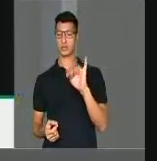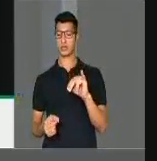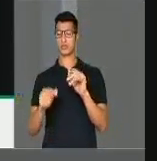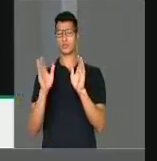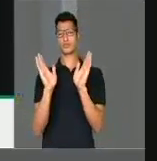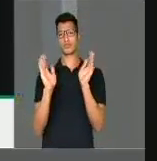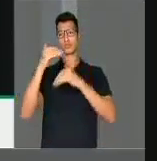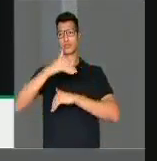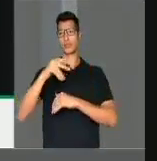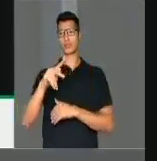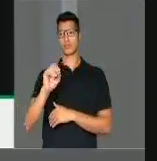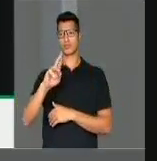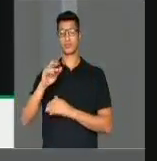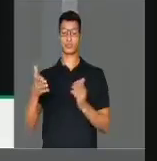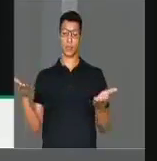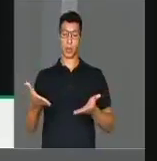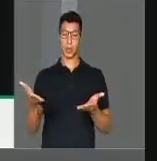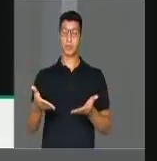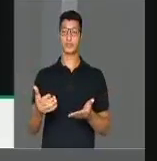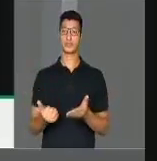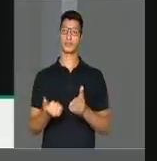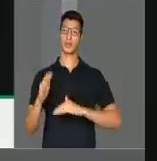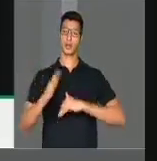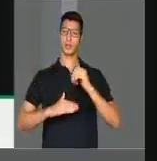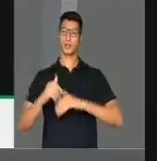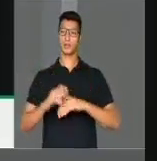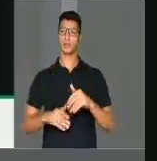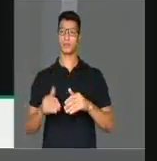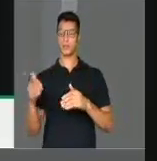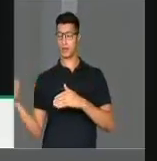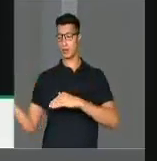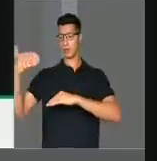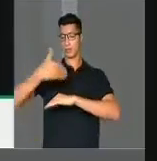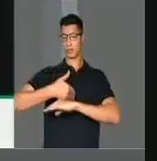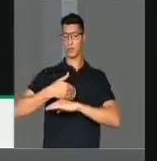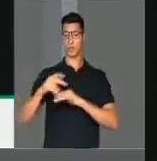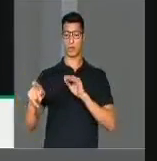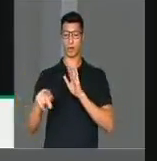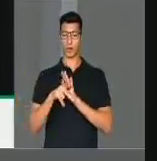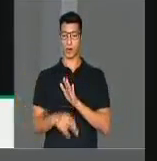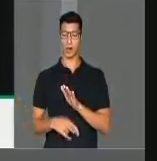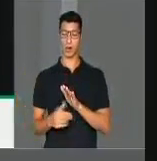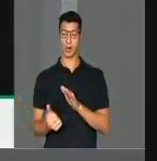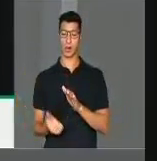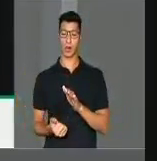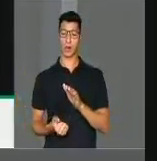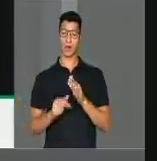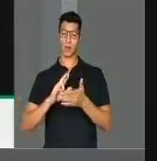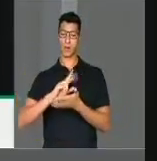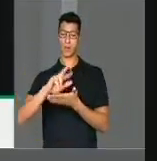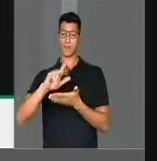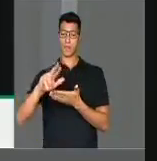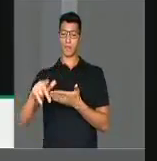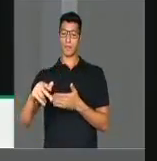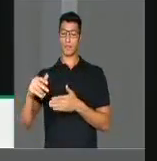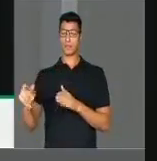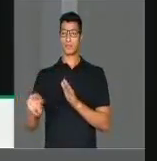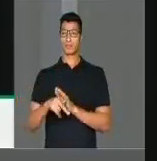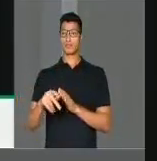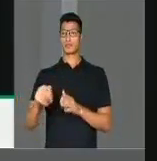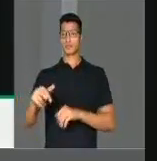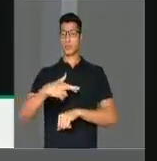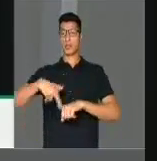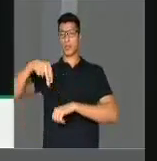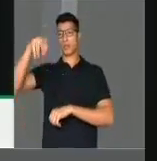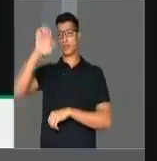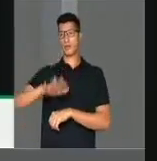formatação daquele porto, que hoje praticamente é a porta de entrada, né, de muitos produtos para